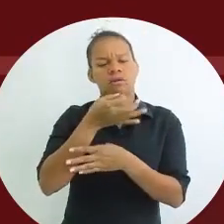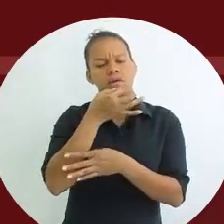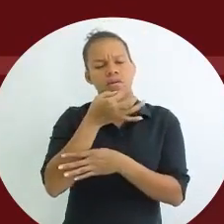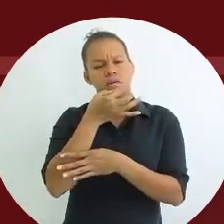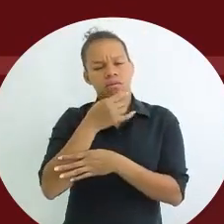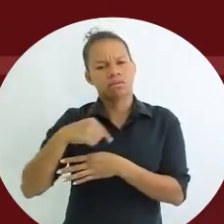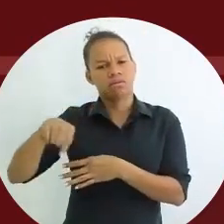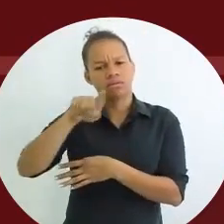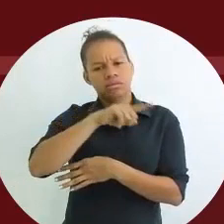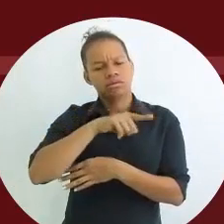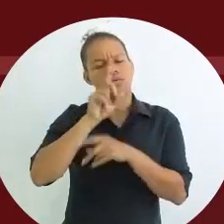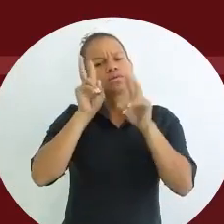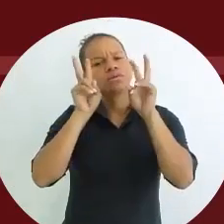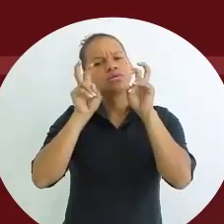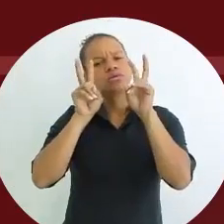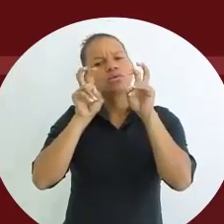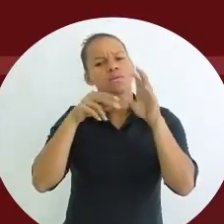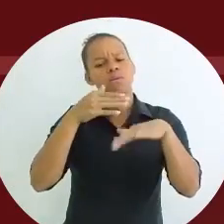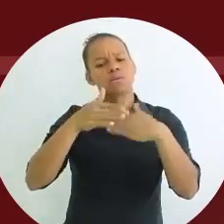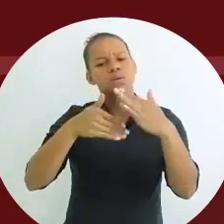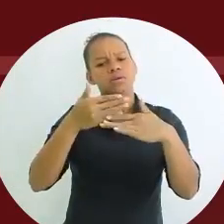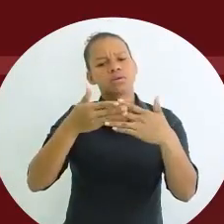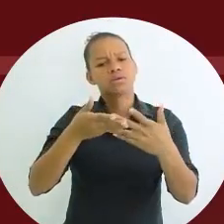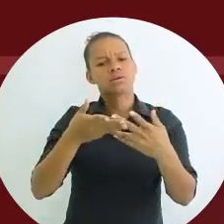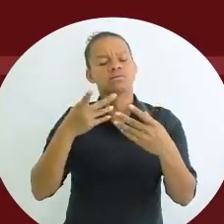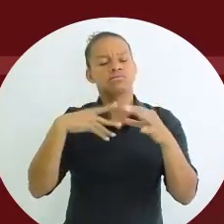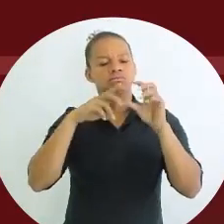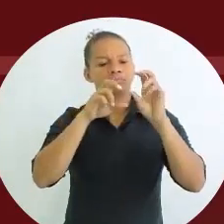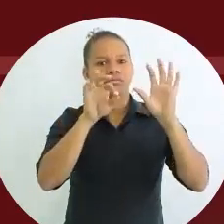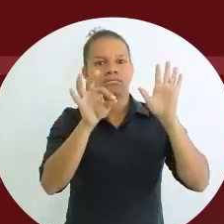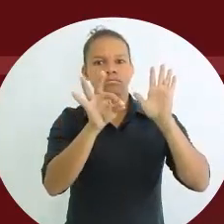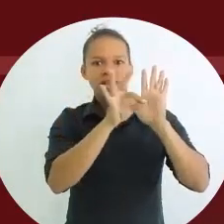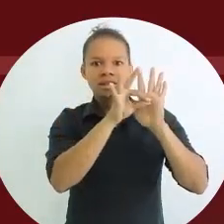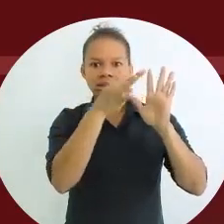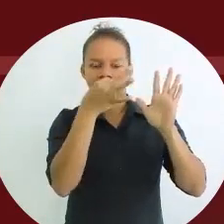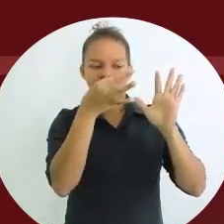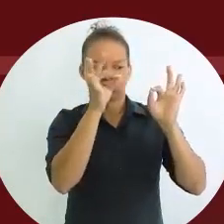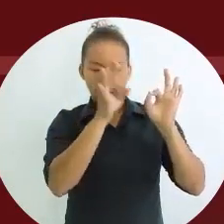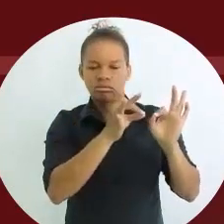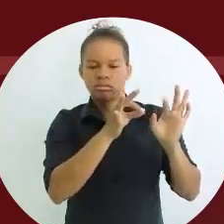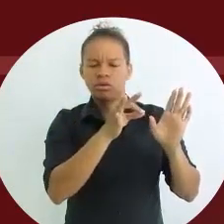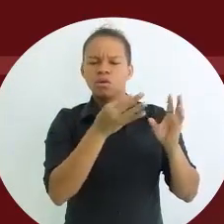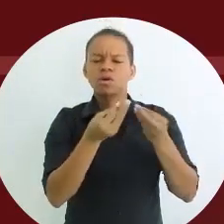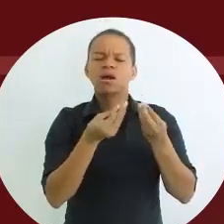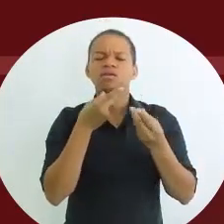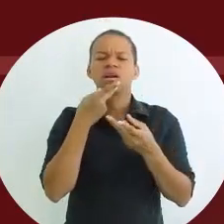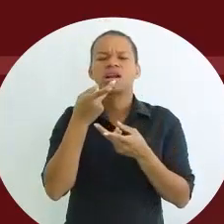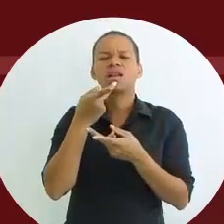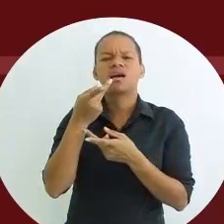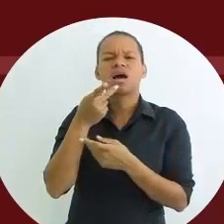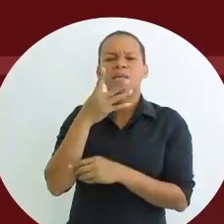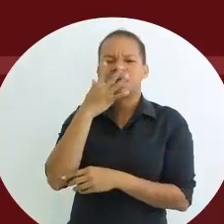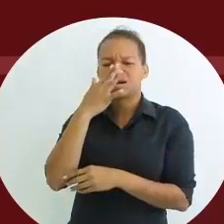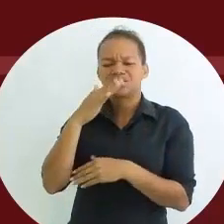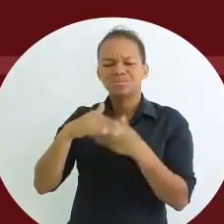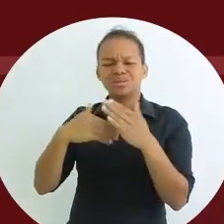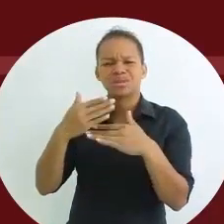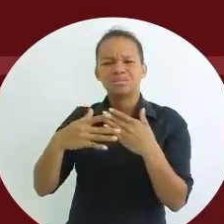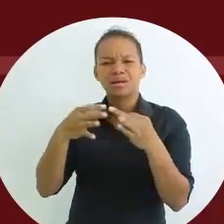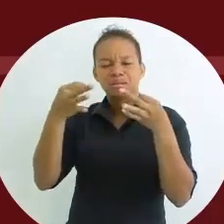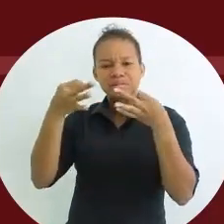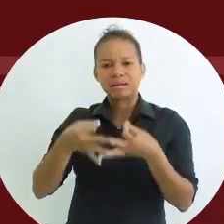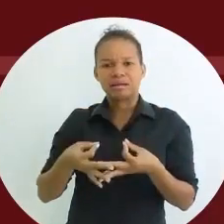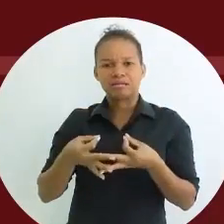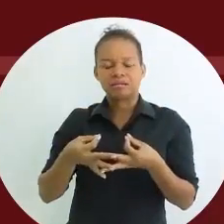com você sobre o procedimento operacional padrão. O que vem a ser esse dito procedimento operacional